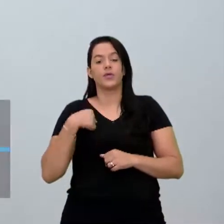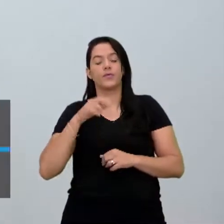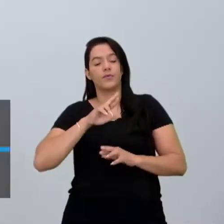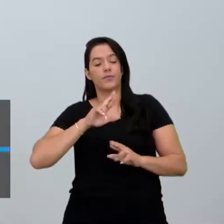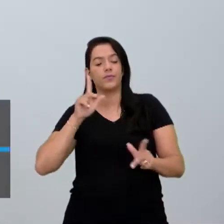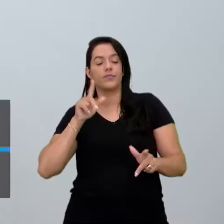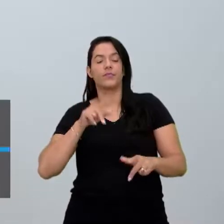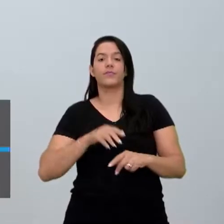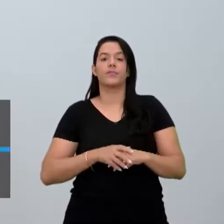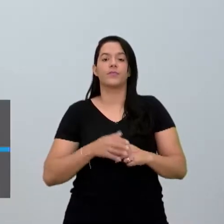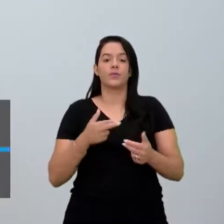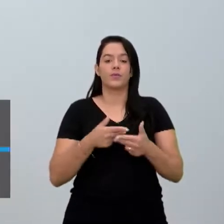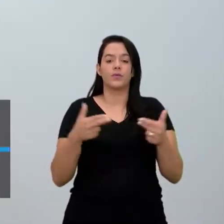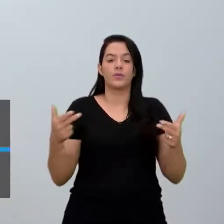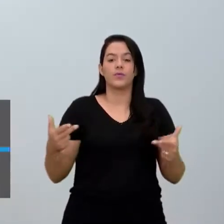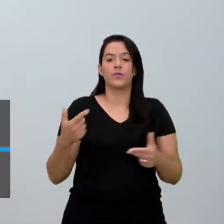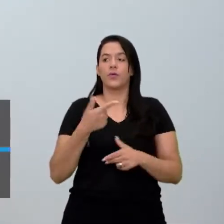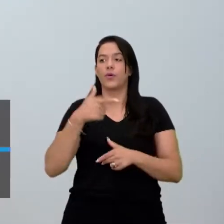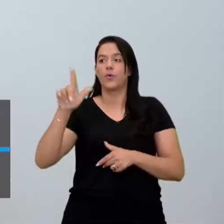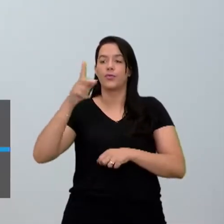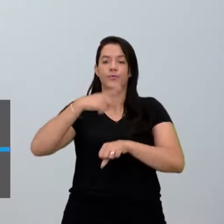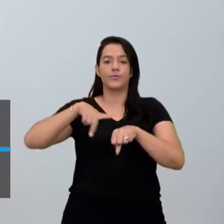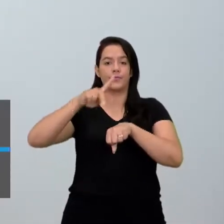diferente, vai te ver como estrangeiro.